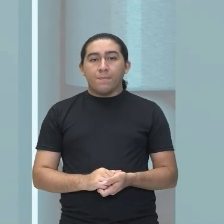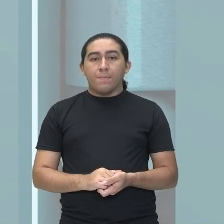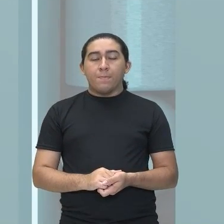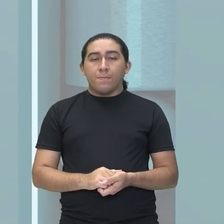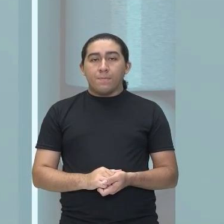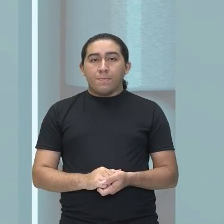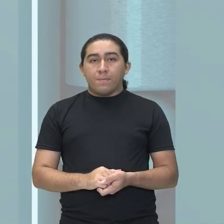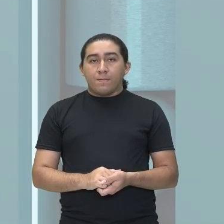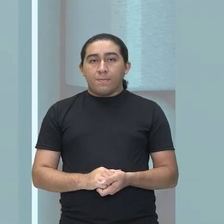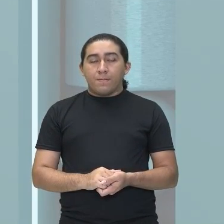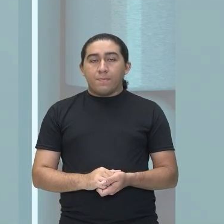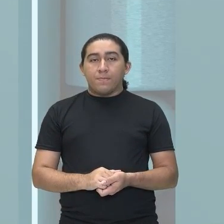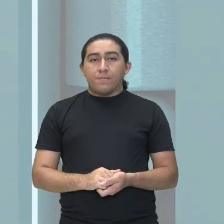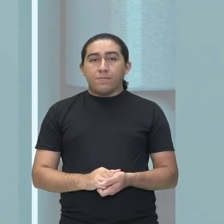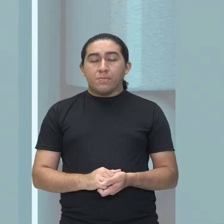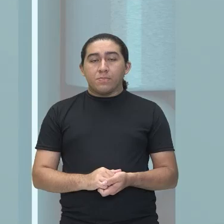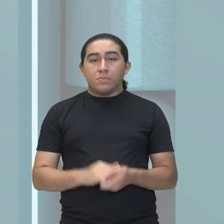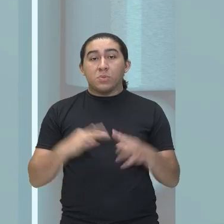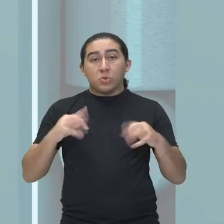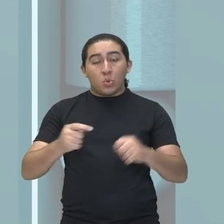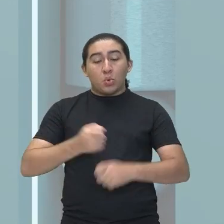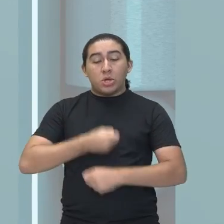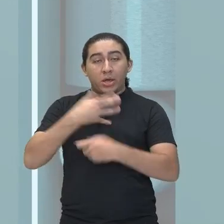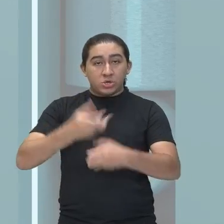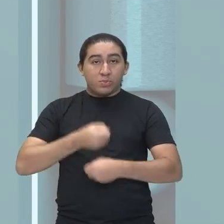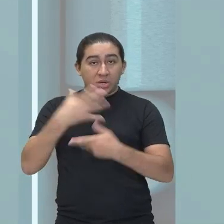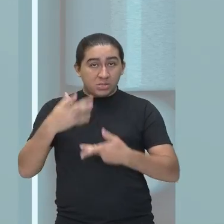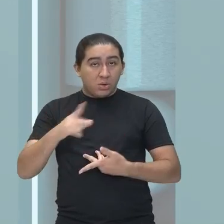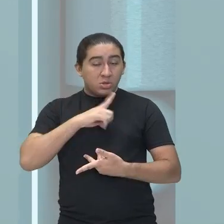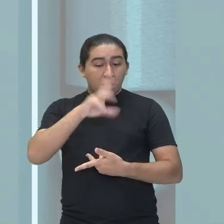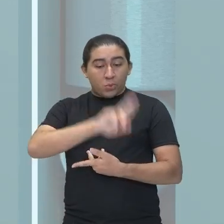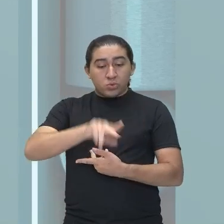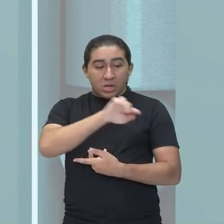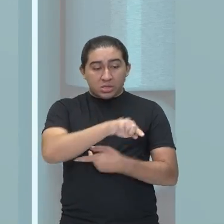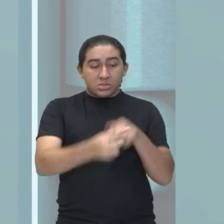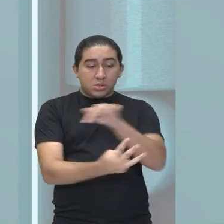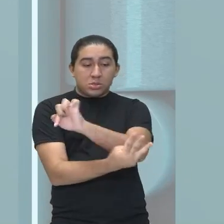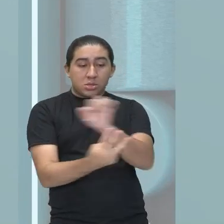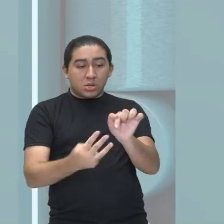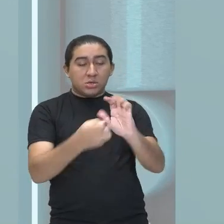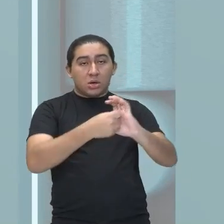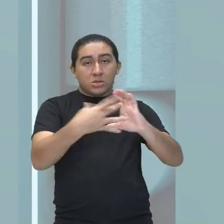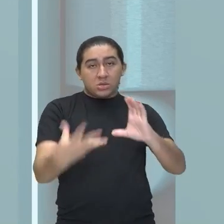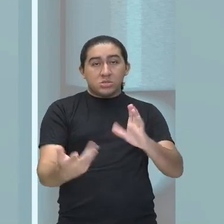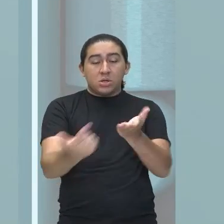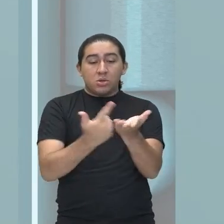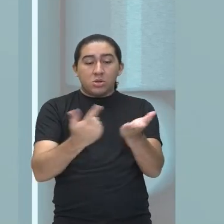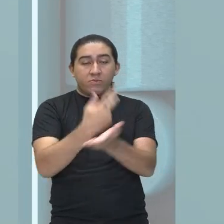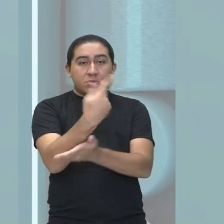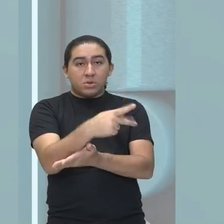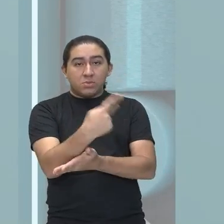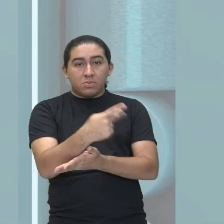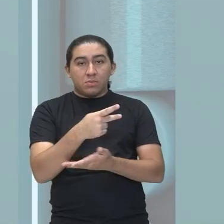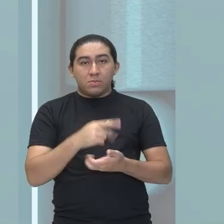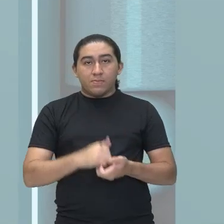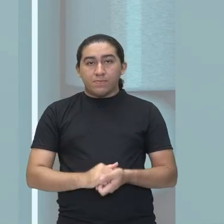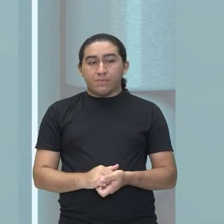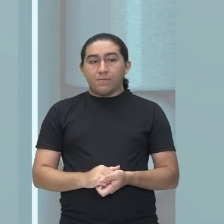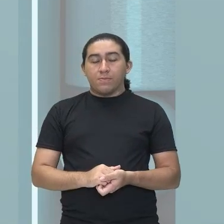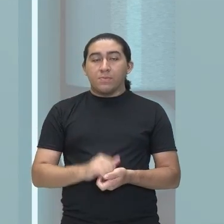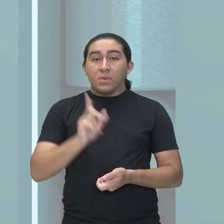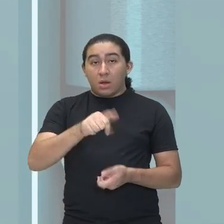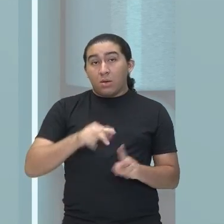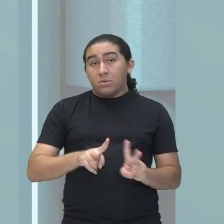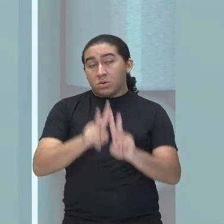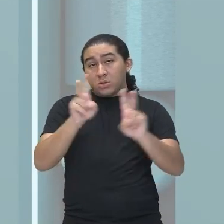obras, a questão da igualdade, fraternidade e liberdade, que são os